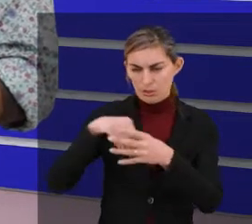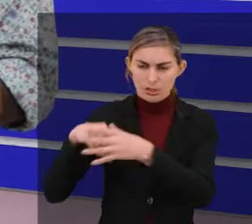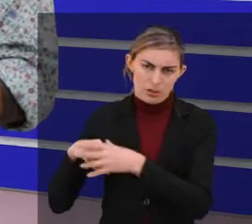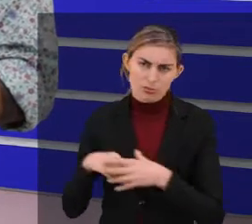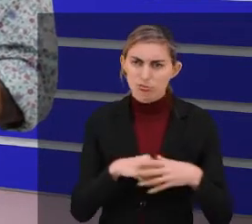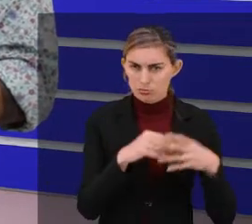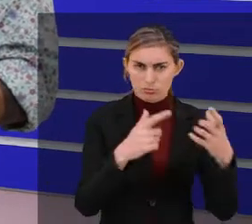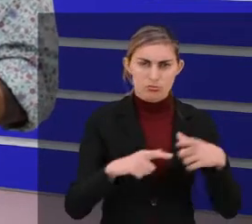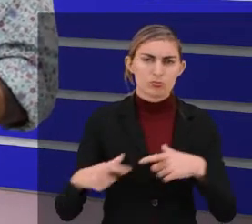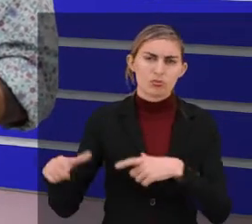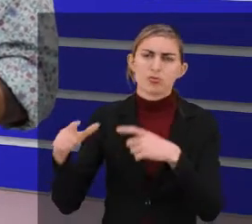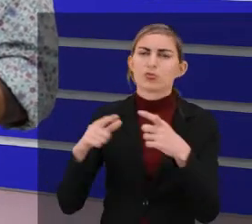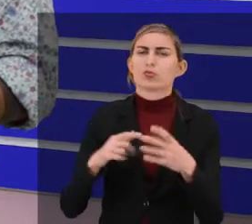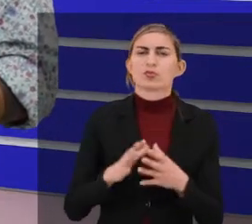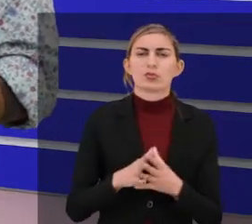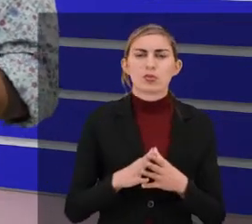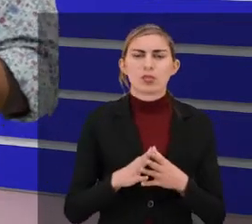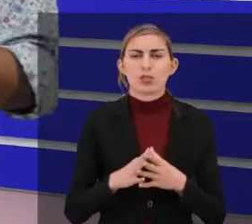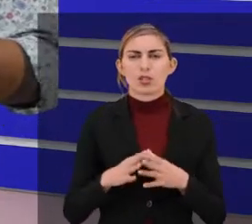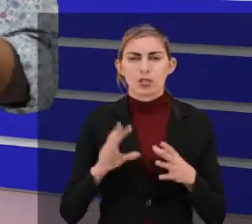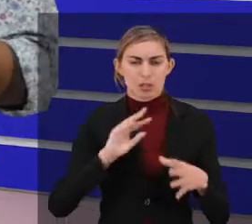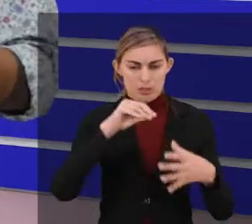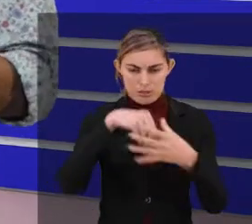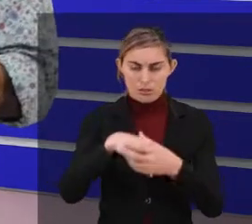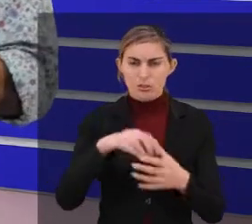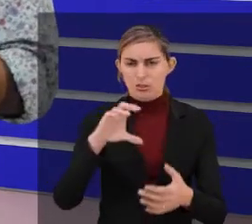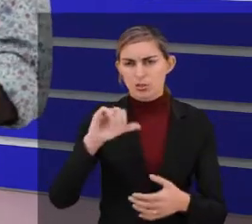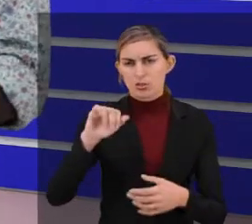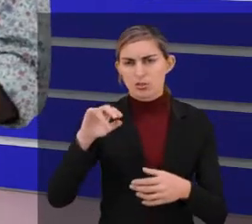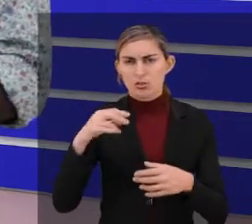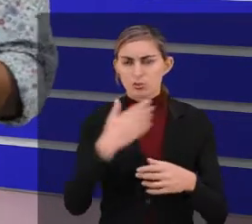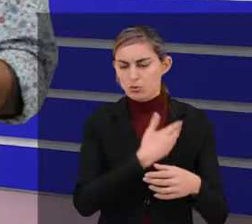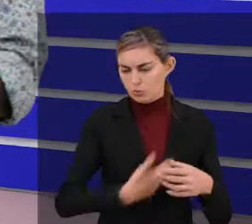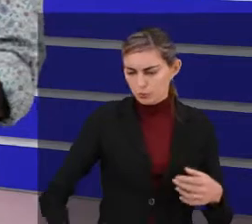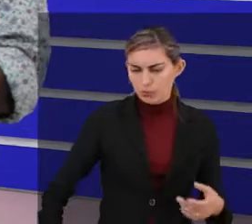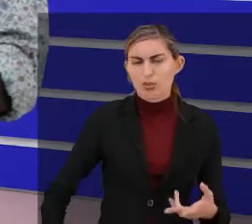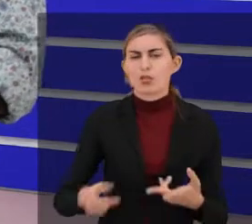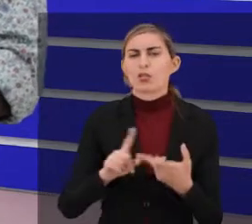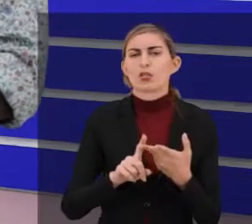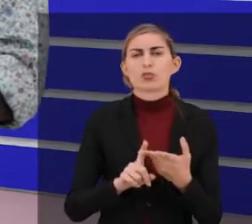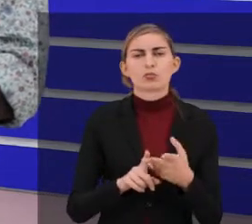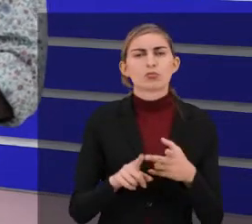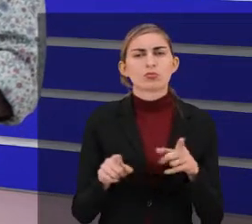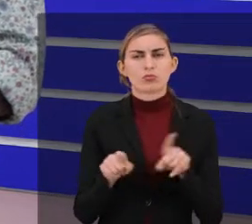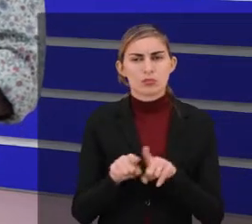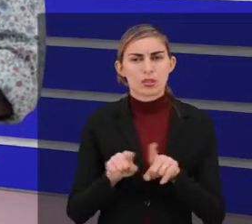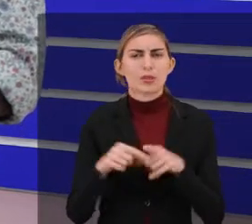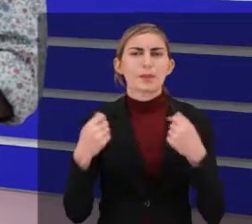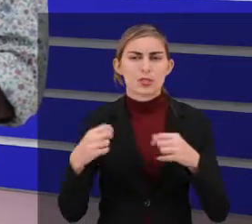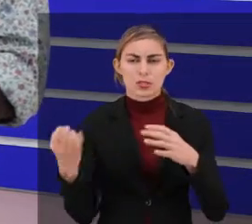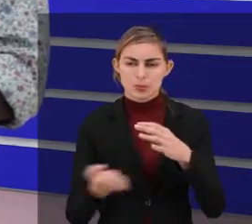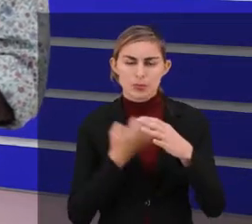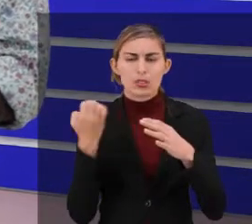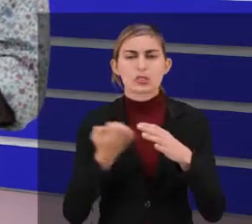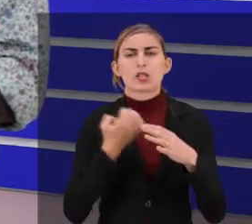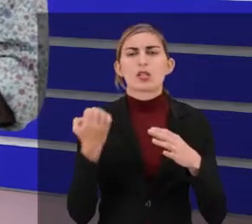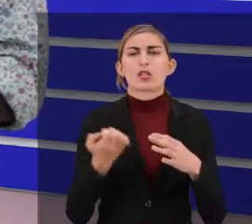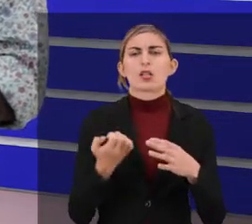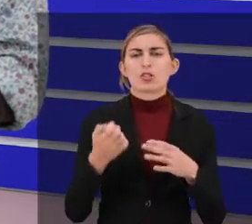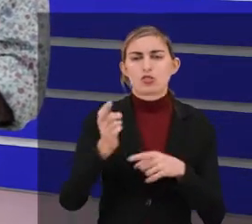setores, dentro das corporações, né? Dentro do setor público. Basta que os empresários,